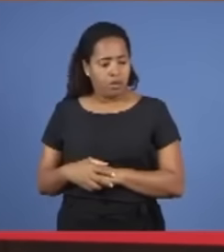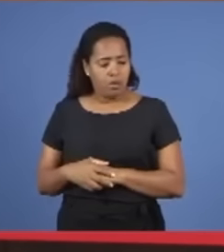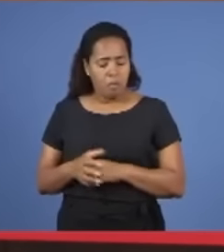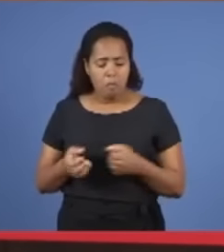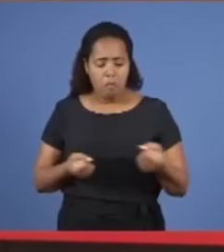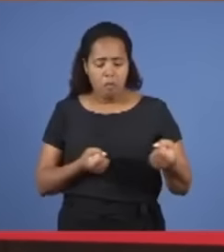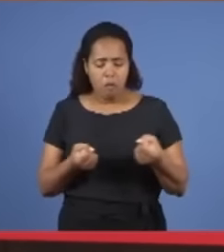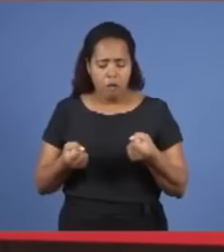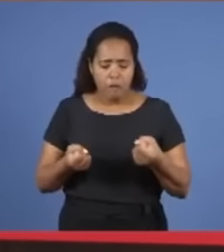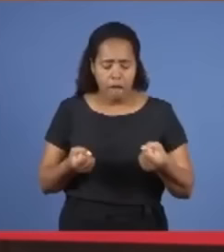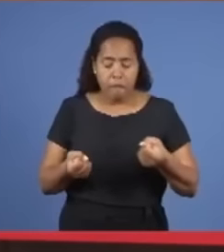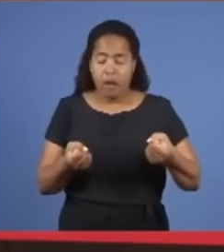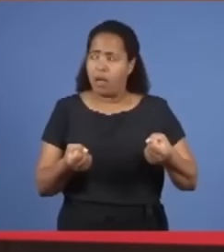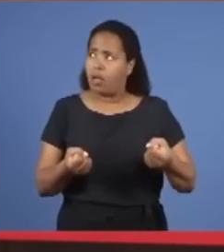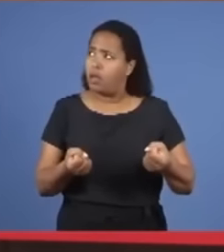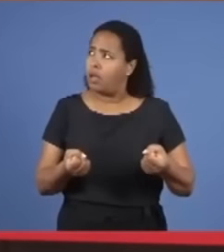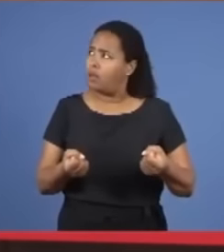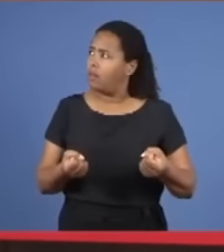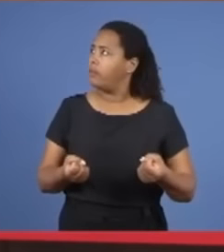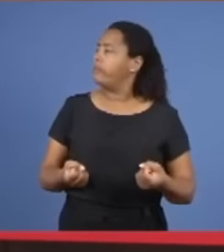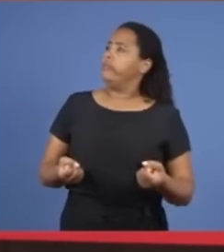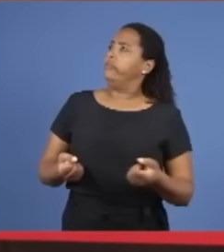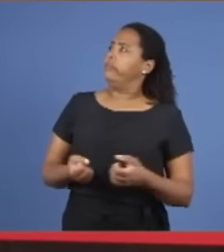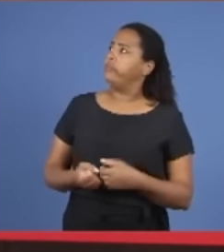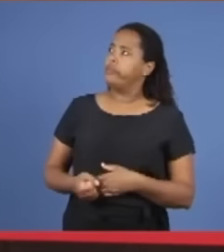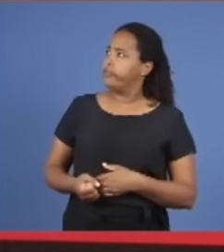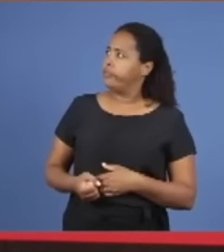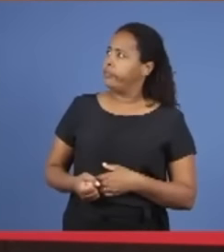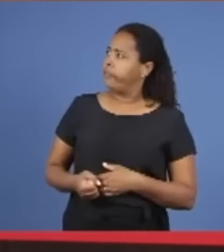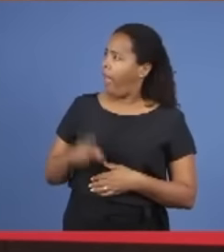Parei o carro. Quase que eu disse para o Senhor: isso é pergunta que se faz,